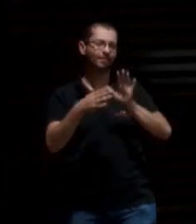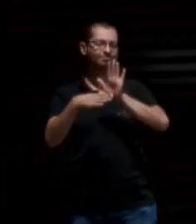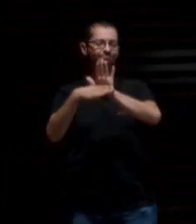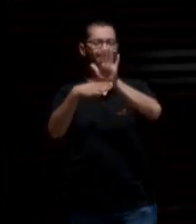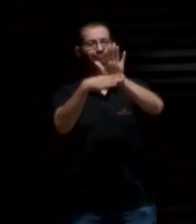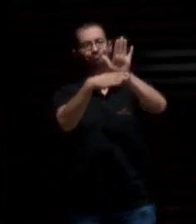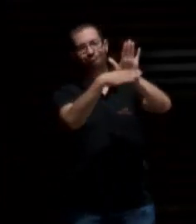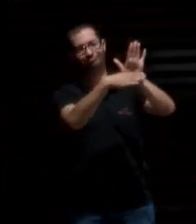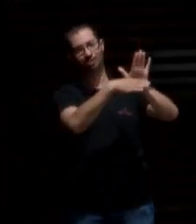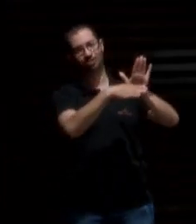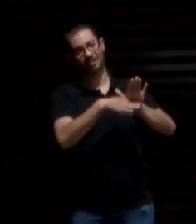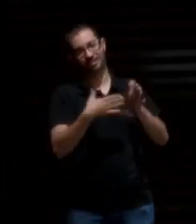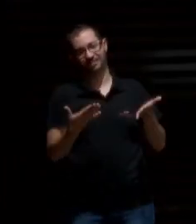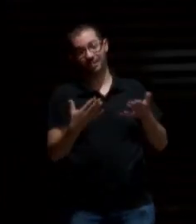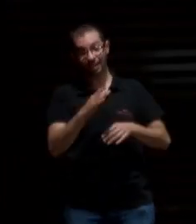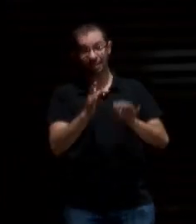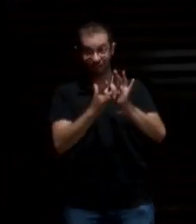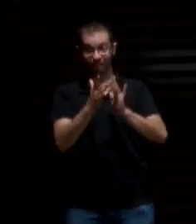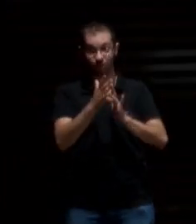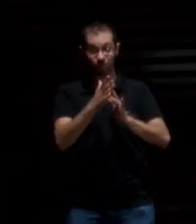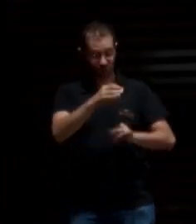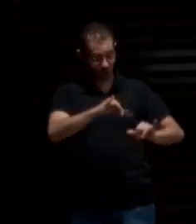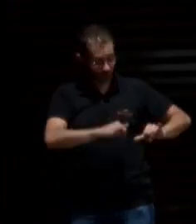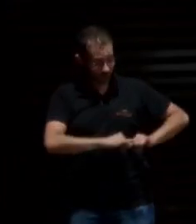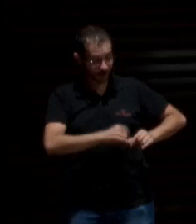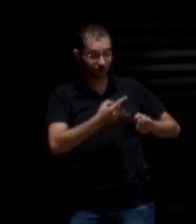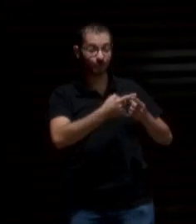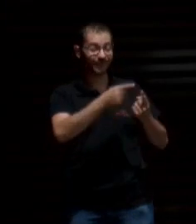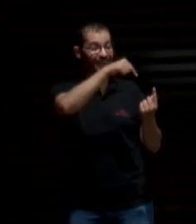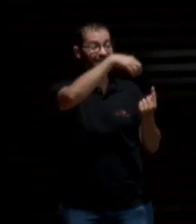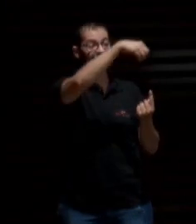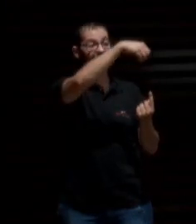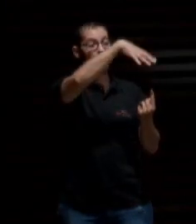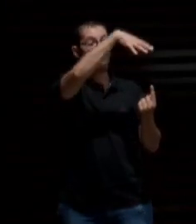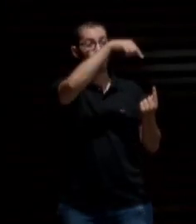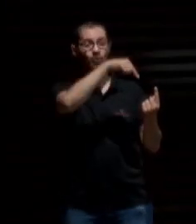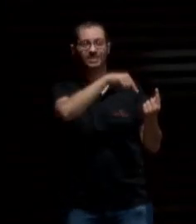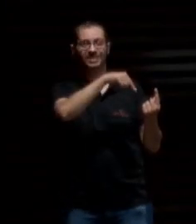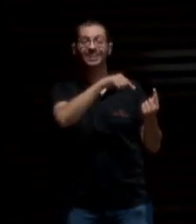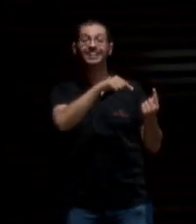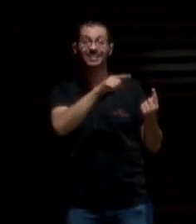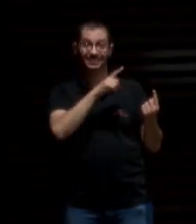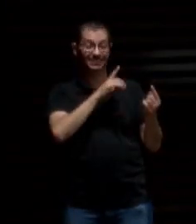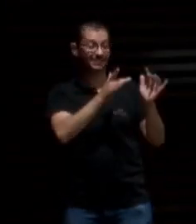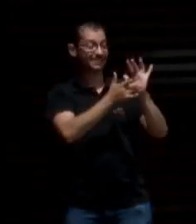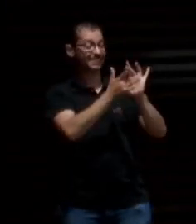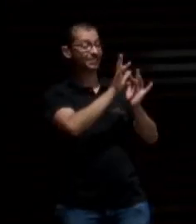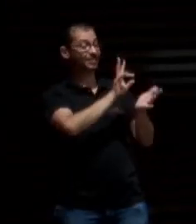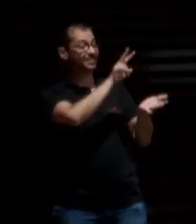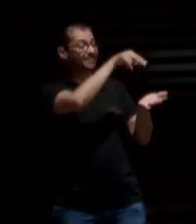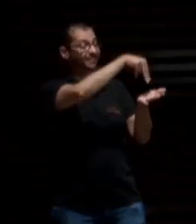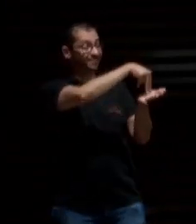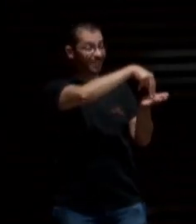Cristo sofreu porque ele era a luz. E o julgamento é este. A luz veio ao mundo e os homens amaram mais as trevas do que